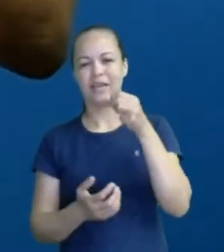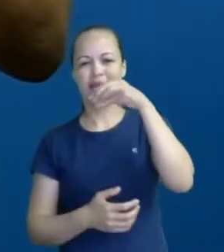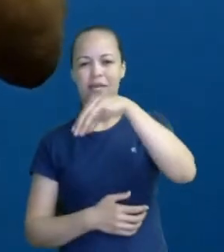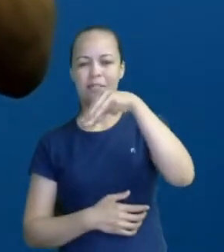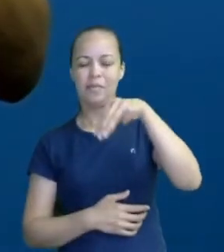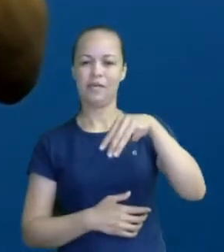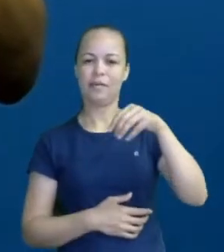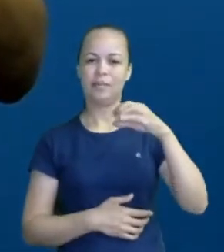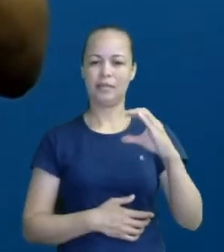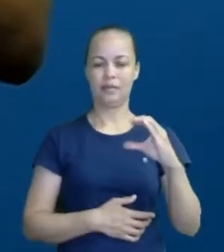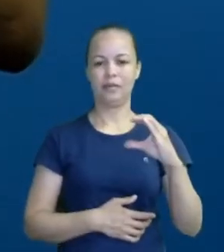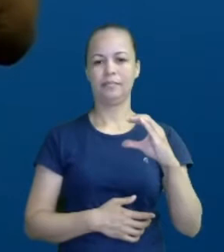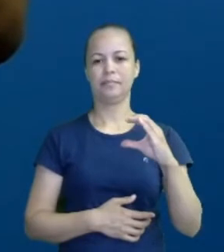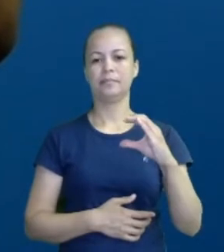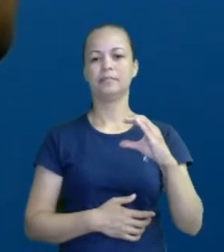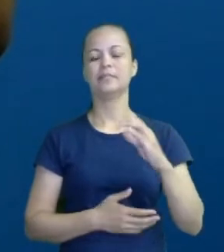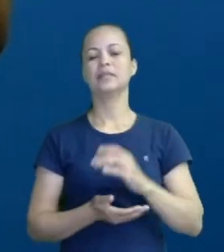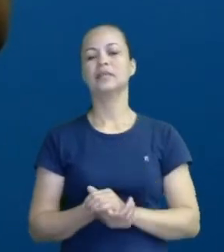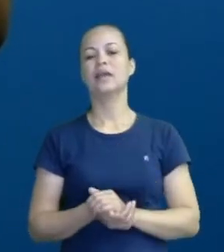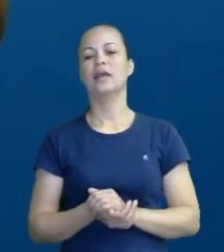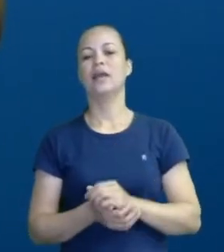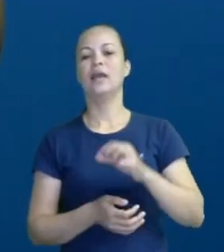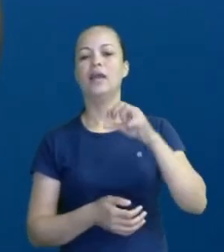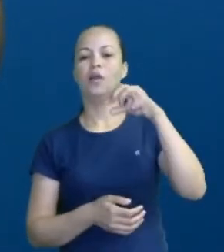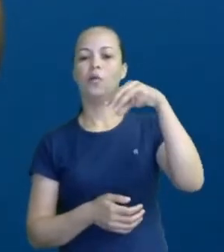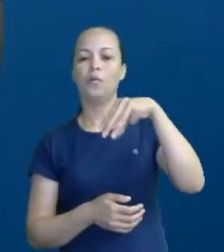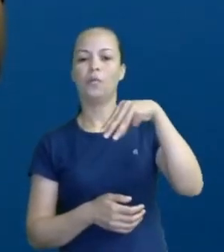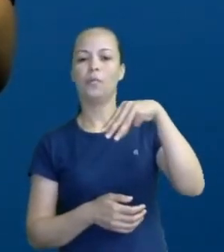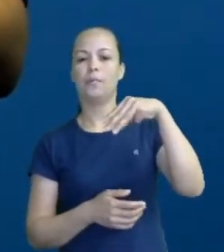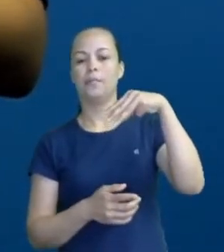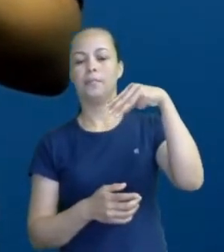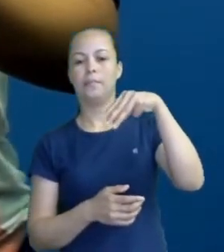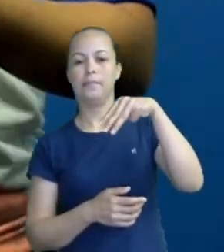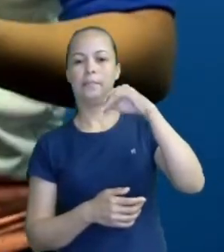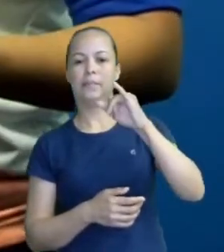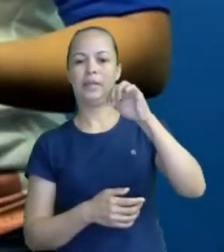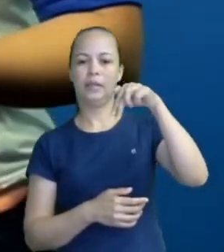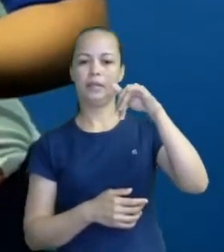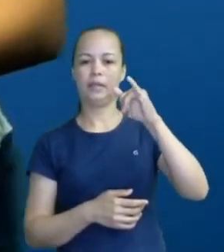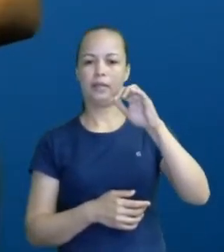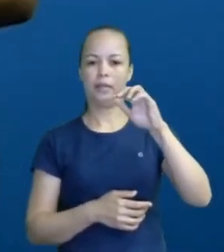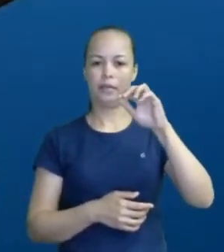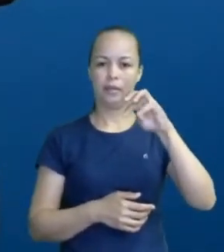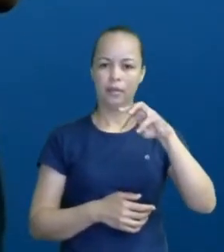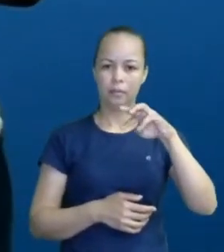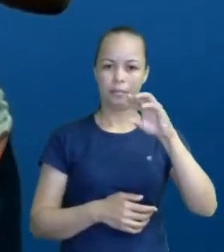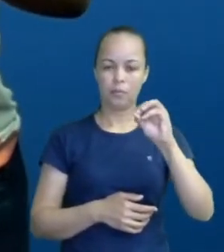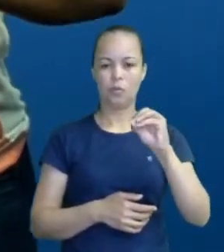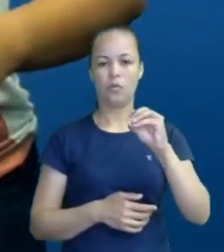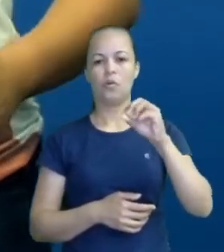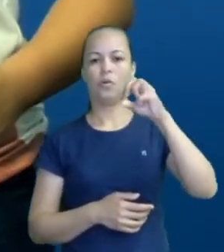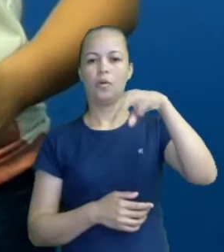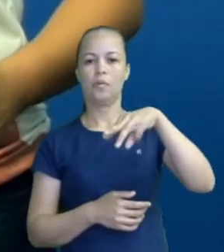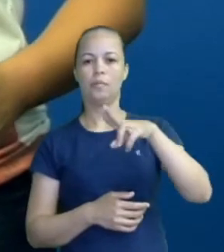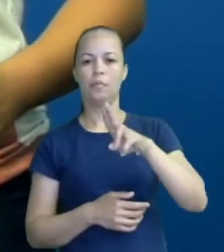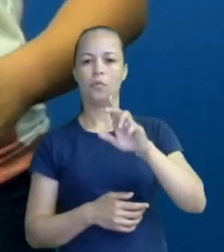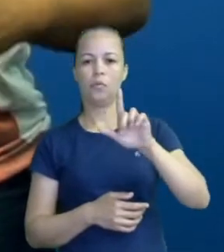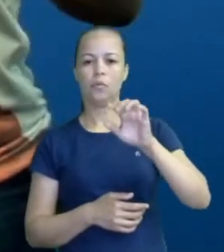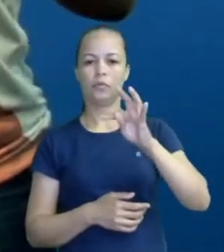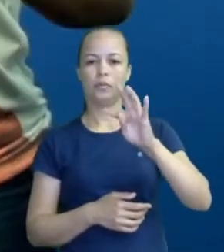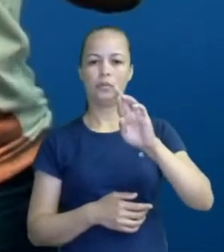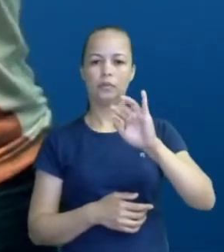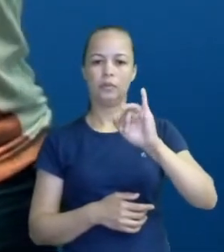MMC é o mínimo múltiplo comum. O que é isso, professora? São os múltiplos dos